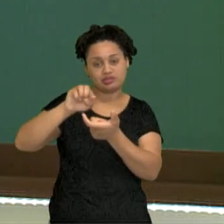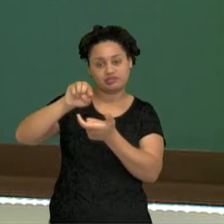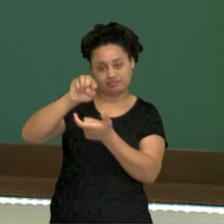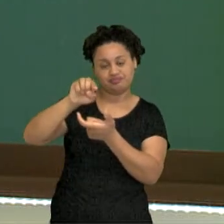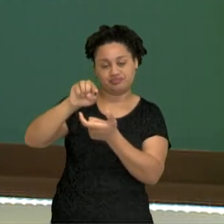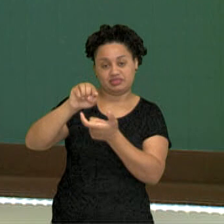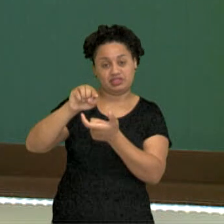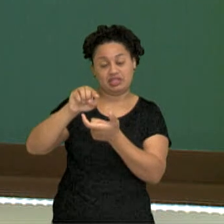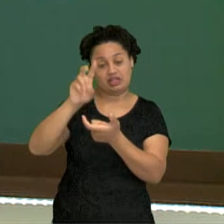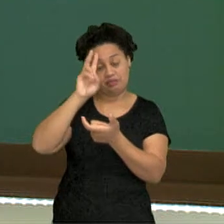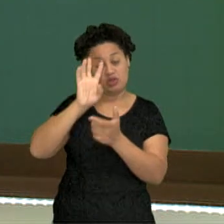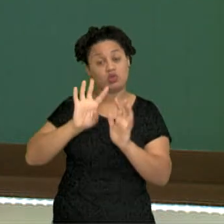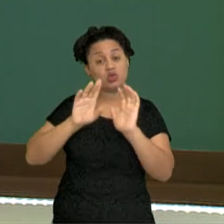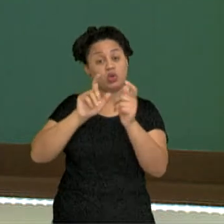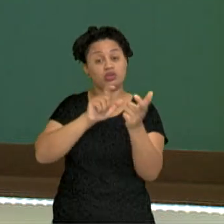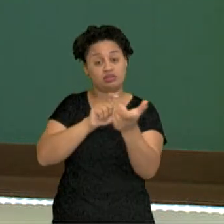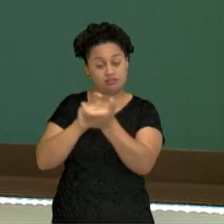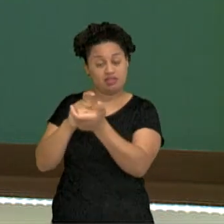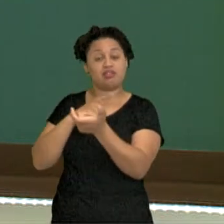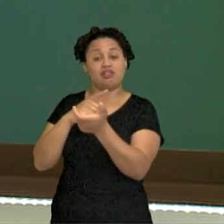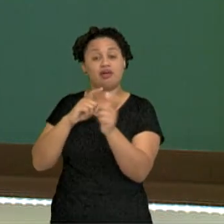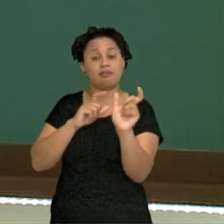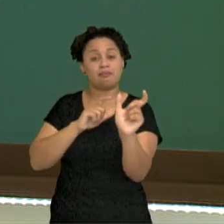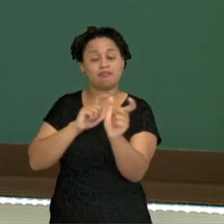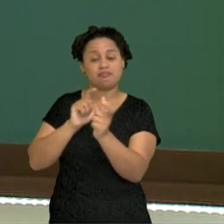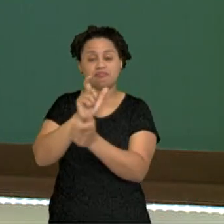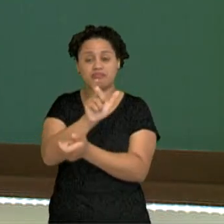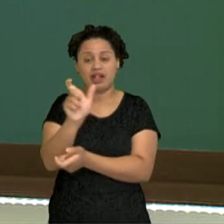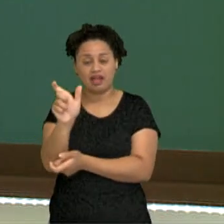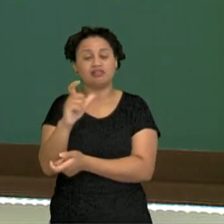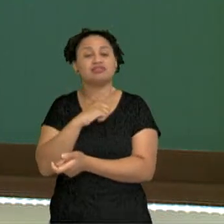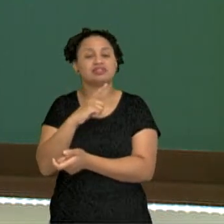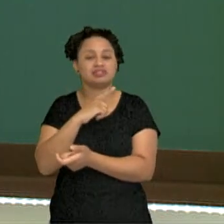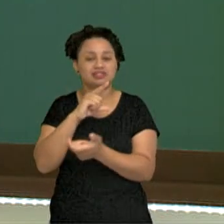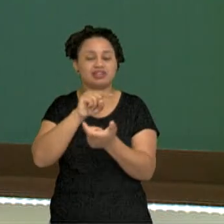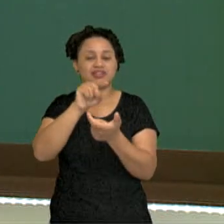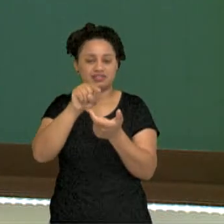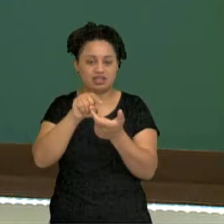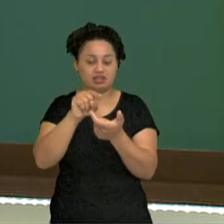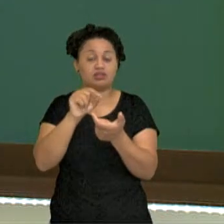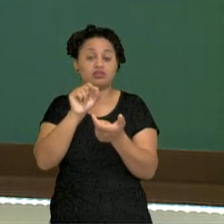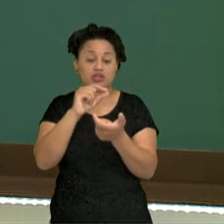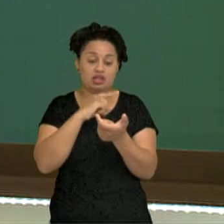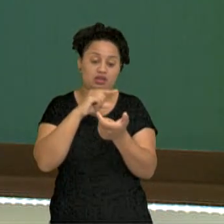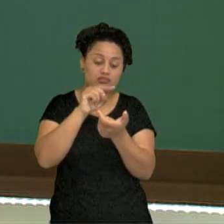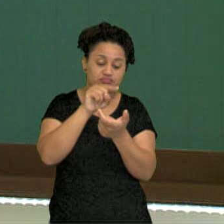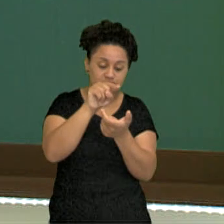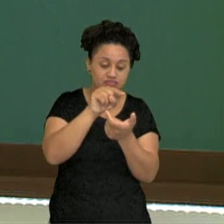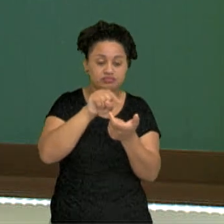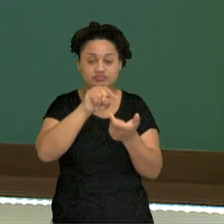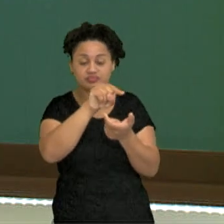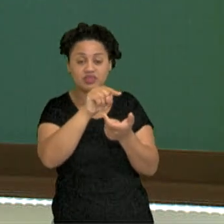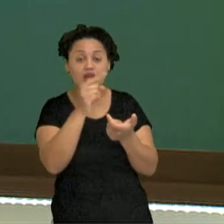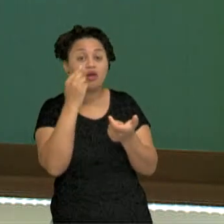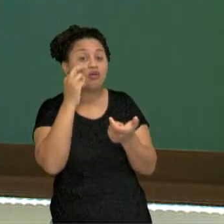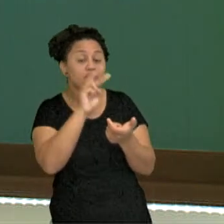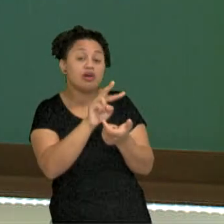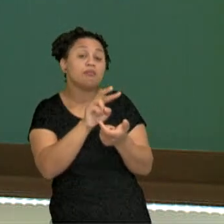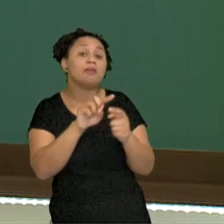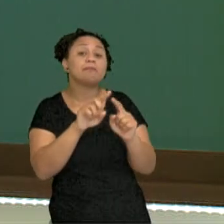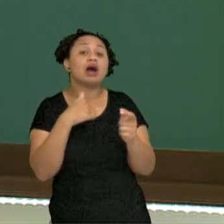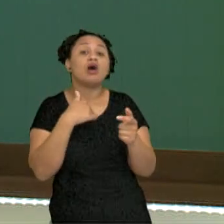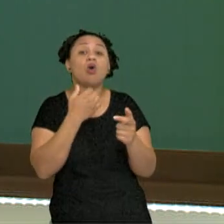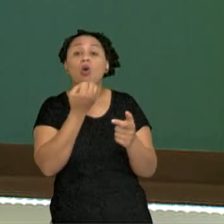as palavras têm acento, sejam eles gráficos ou aquele acento chamado de acento prosódico, que a palavra não possui